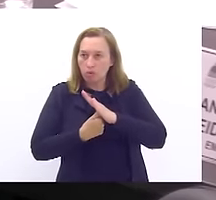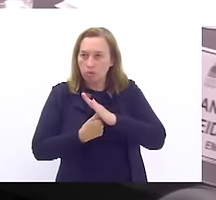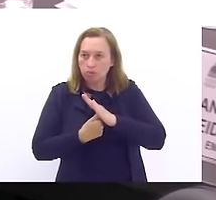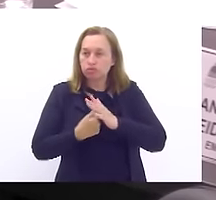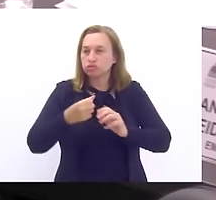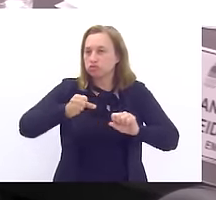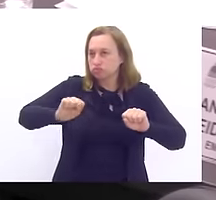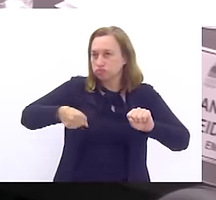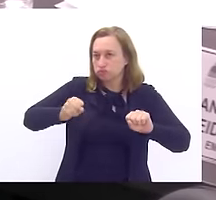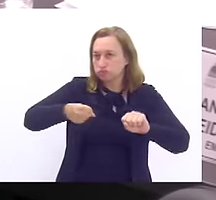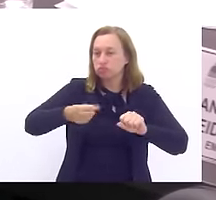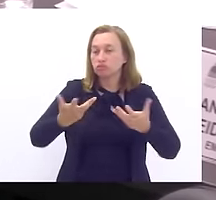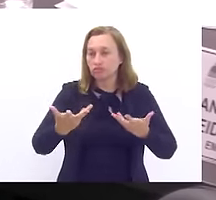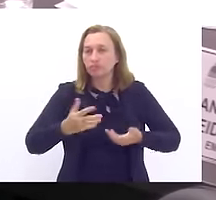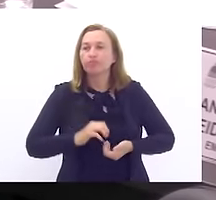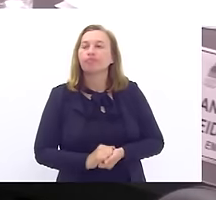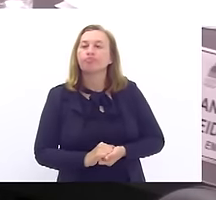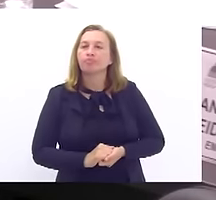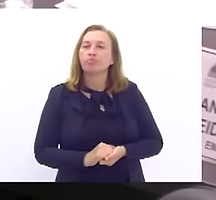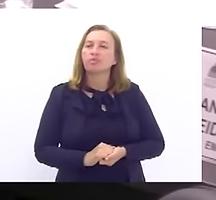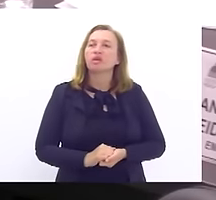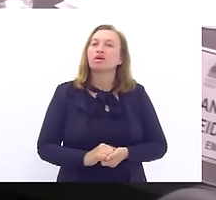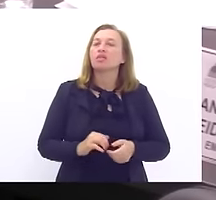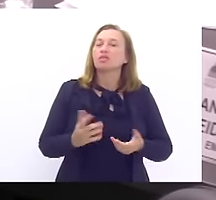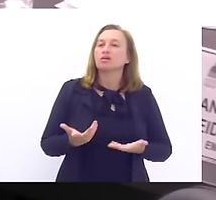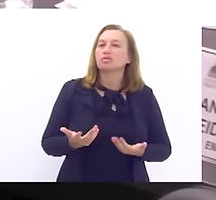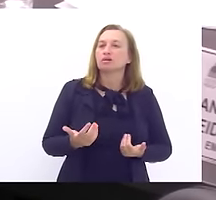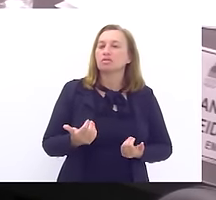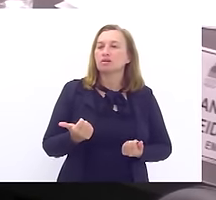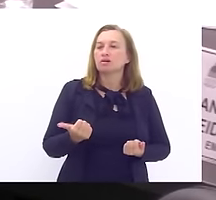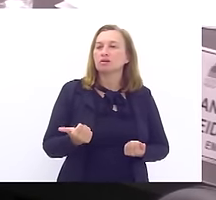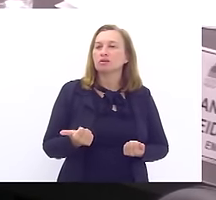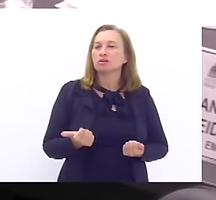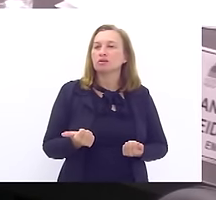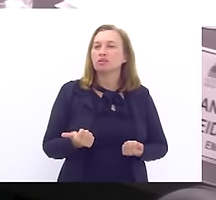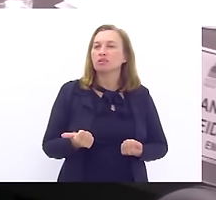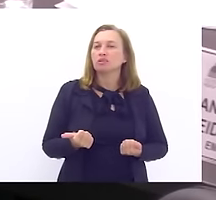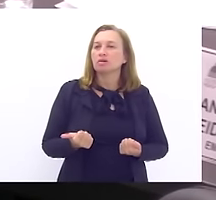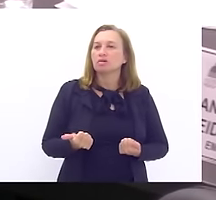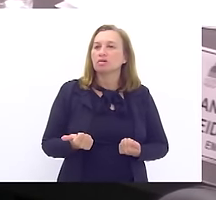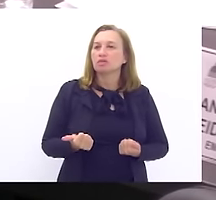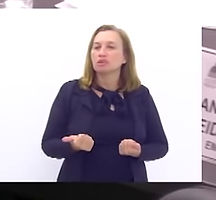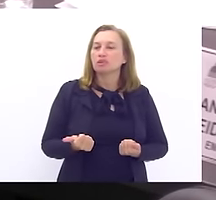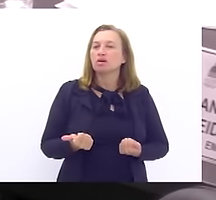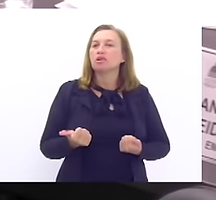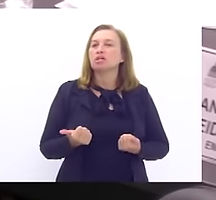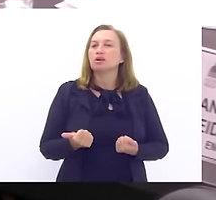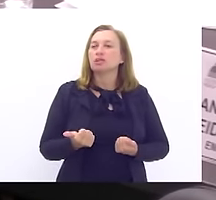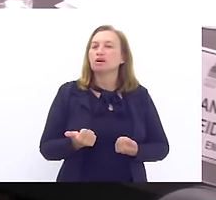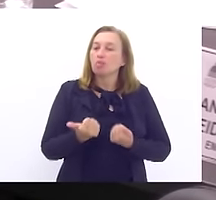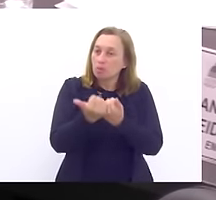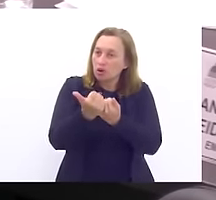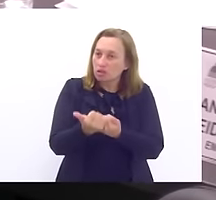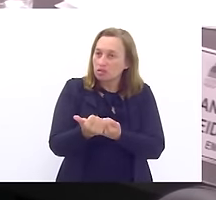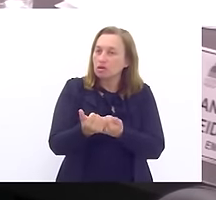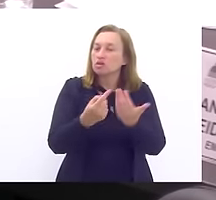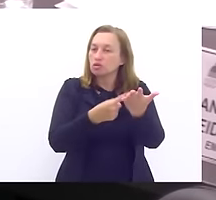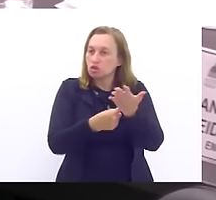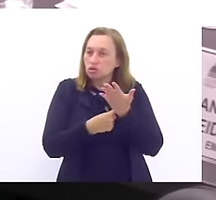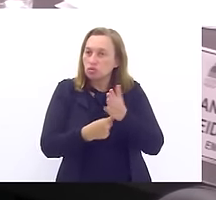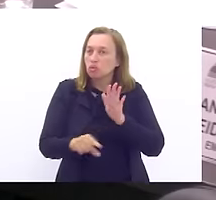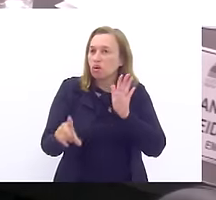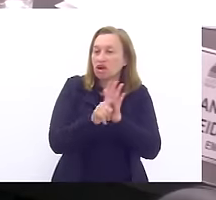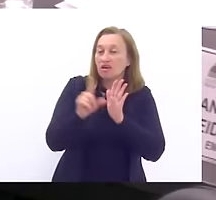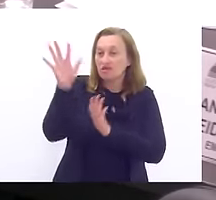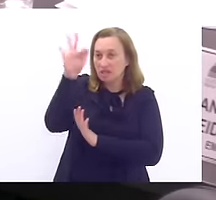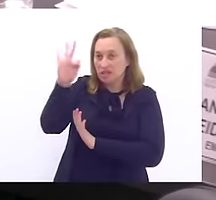por motociclistas é corroborando com isso com essa essa ajuda que o Senhor nos deu lá vem uma lei a